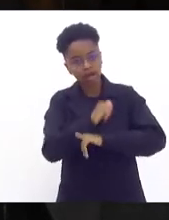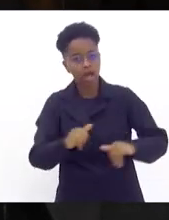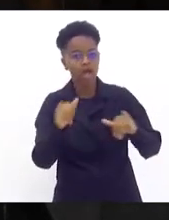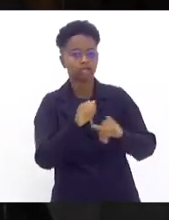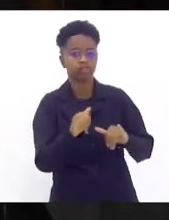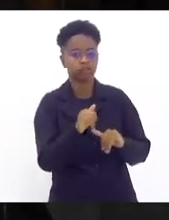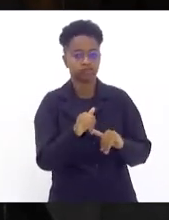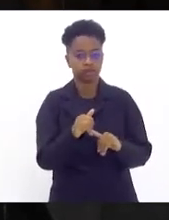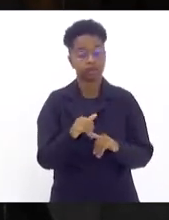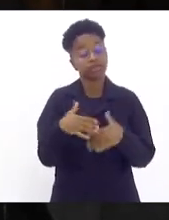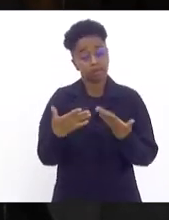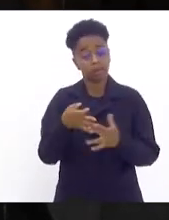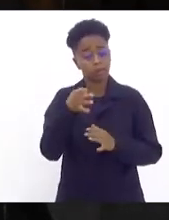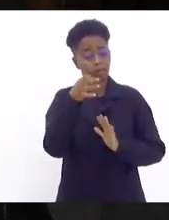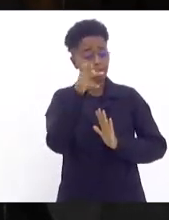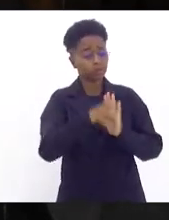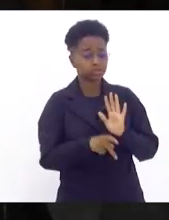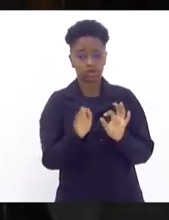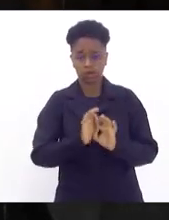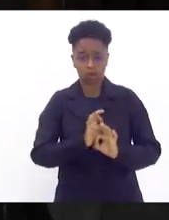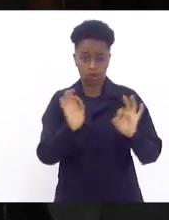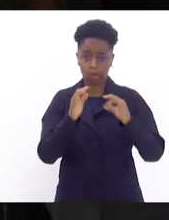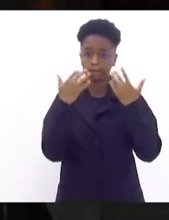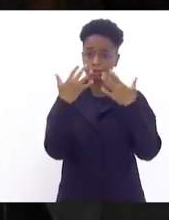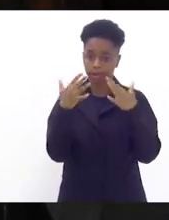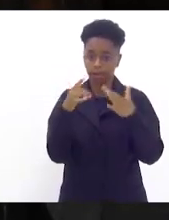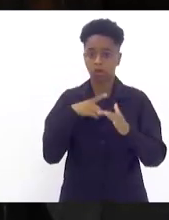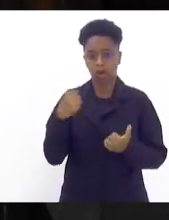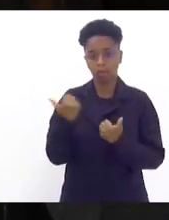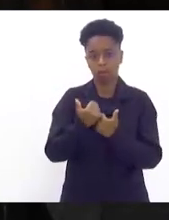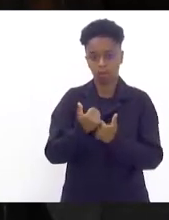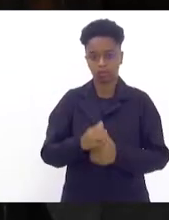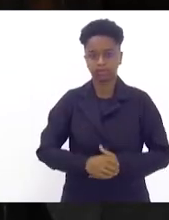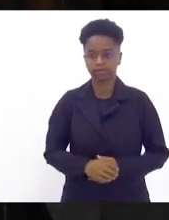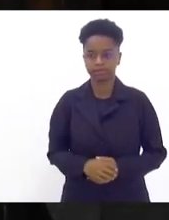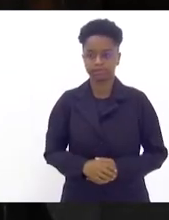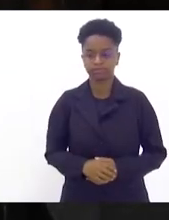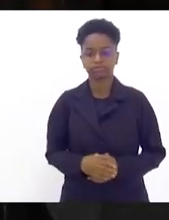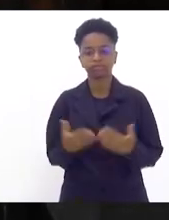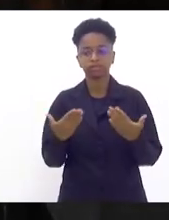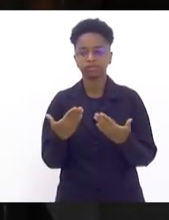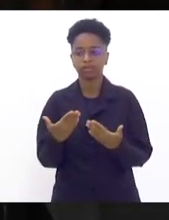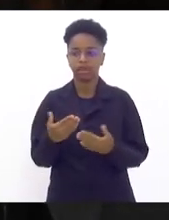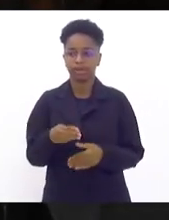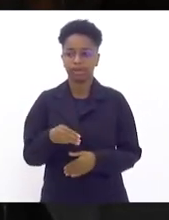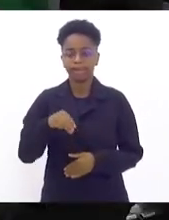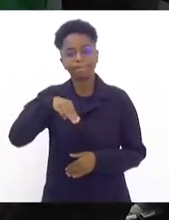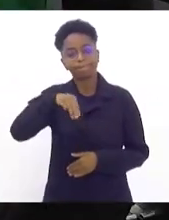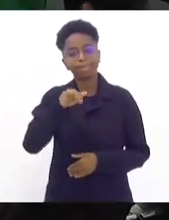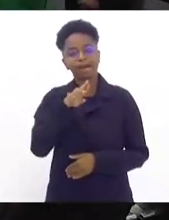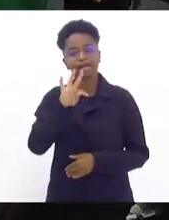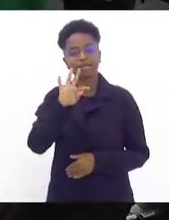de Vossa Excelência certeiro, está de parabéns, tem o meu apoio. Deputada Marta Rocha, quer uma parte?